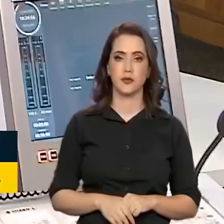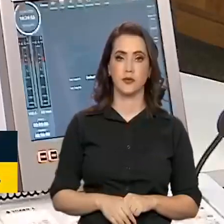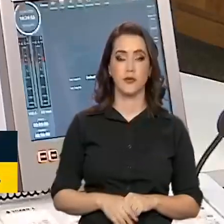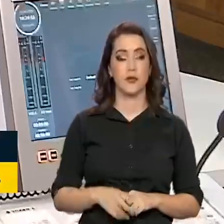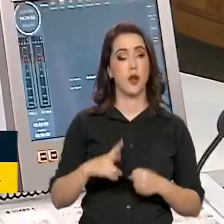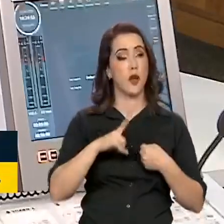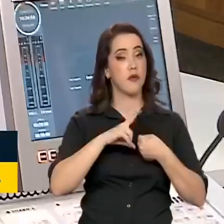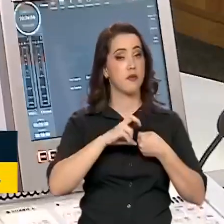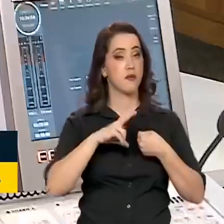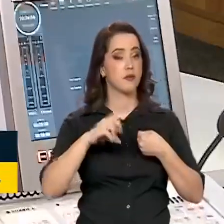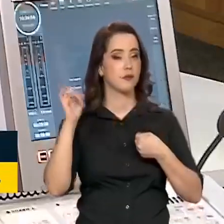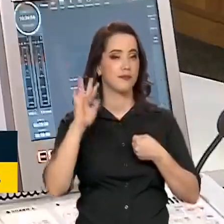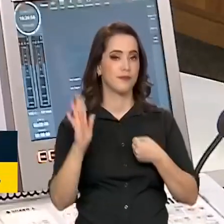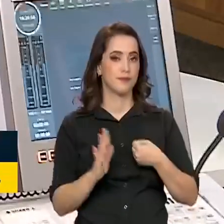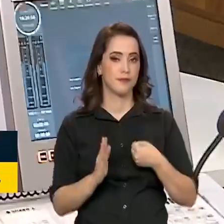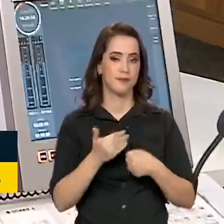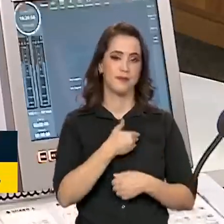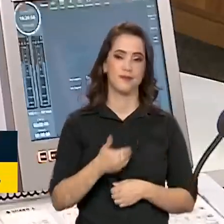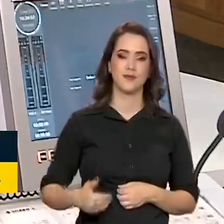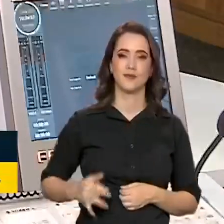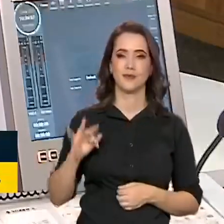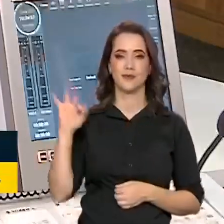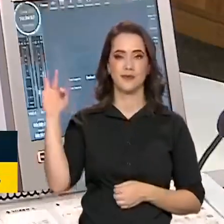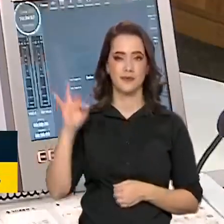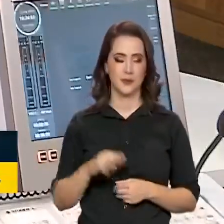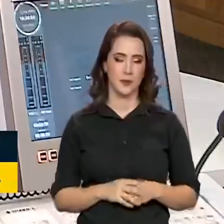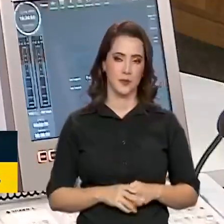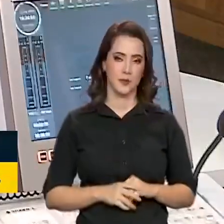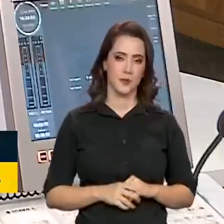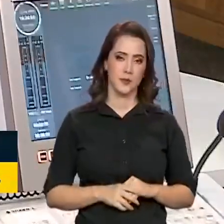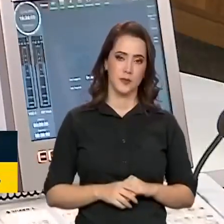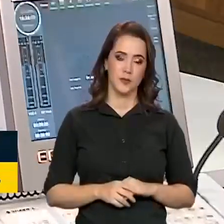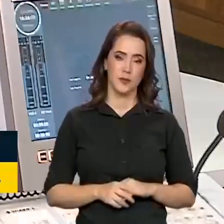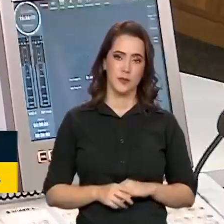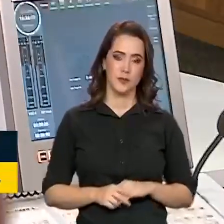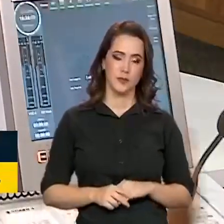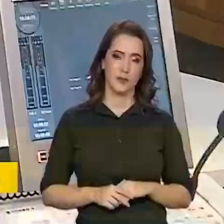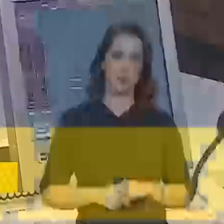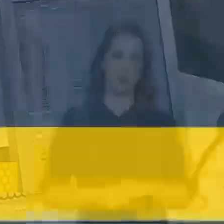A Voz do Brasil. Governo Federal.